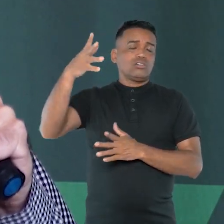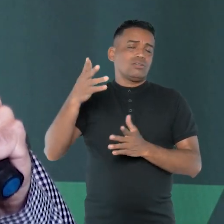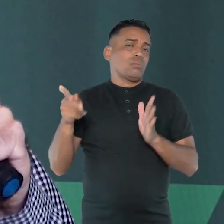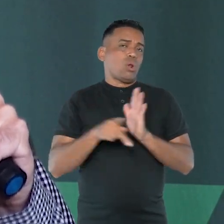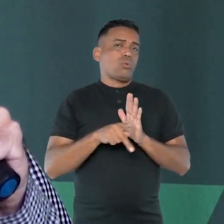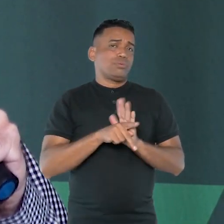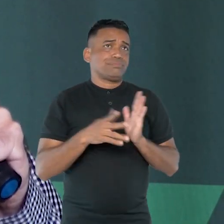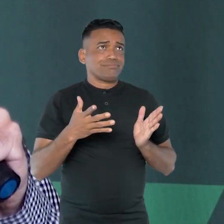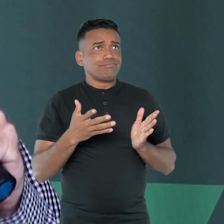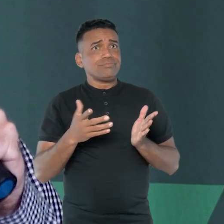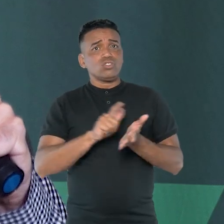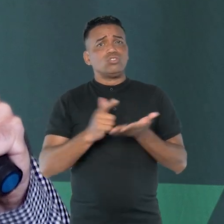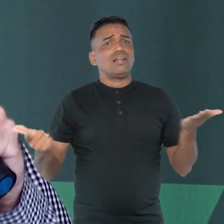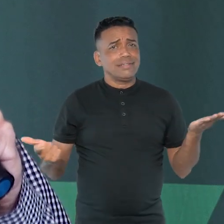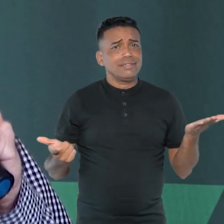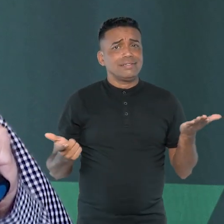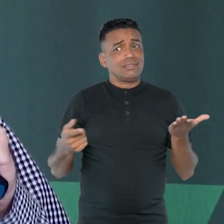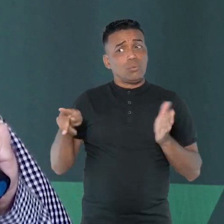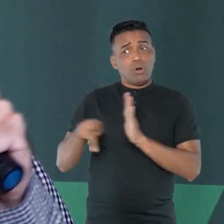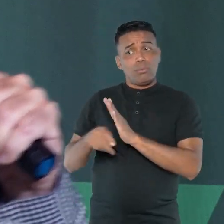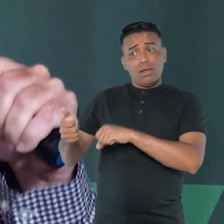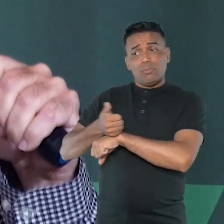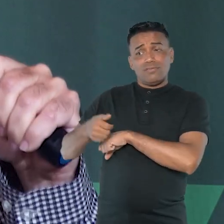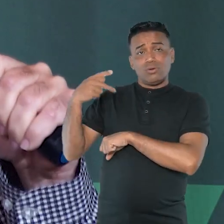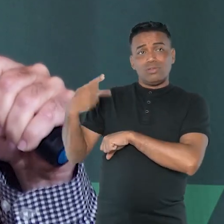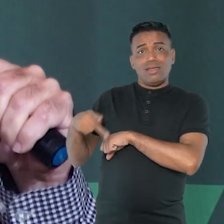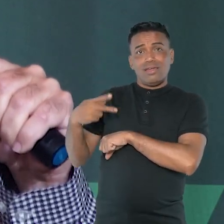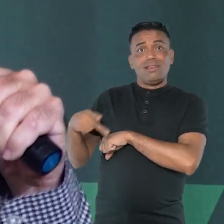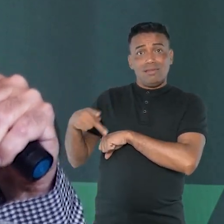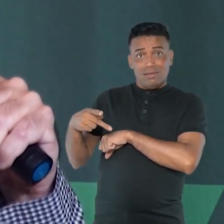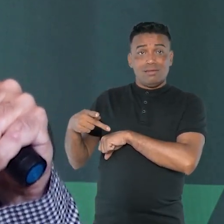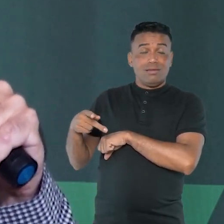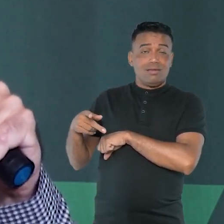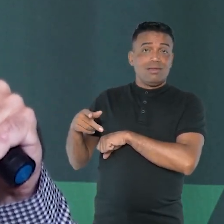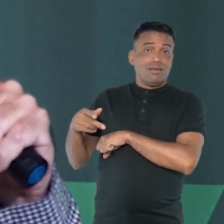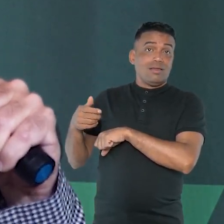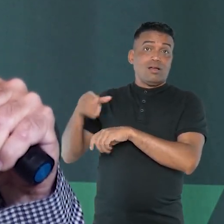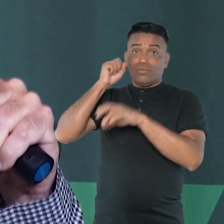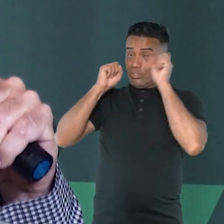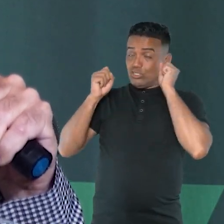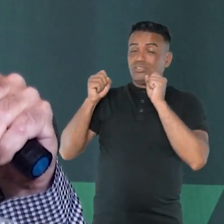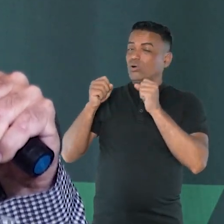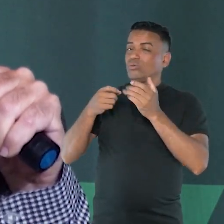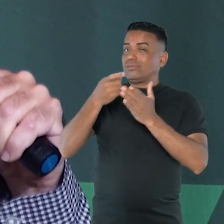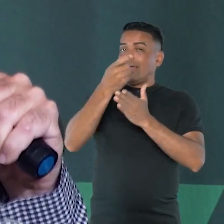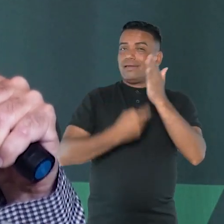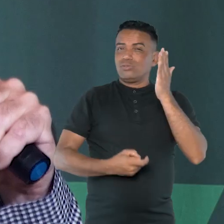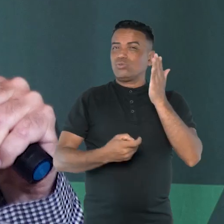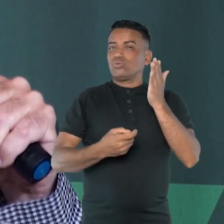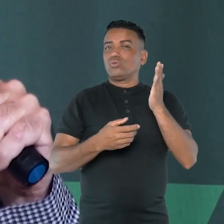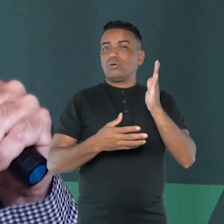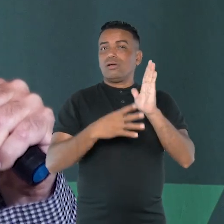vez que a origem do escutador é do Norte, a gente conseguiu reproduzir um trecho desse